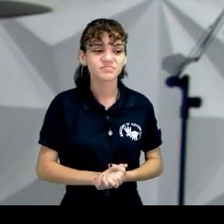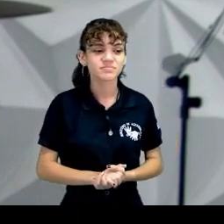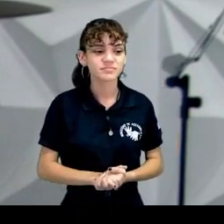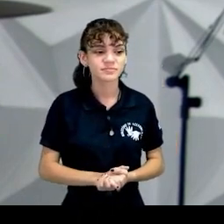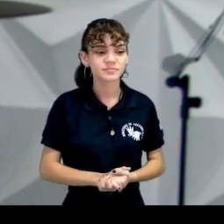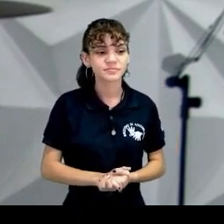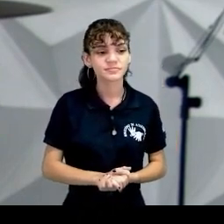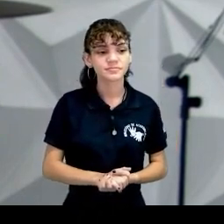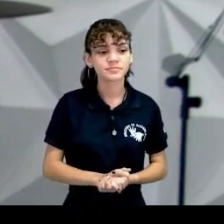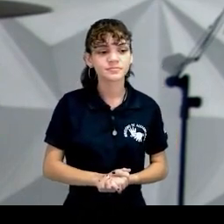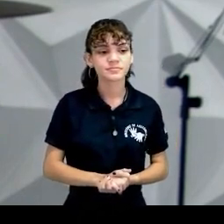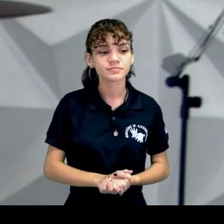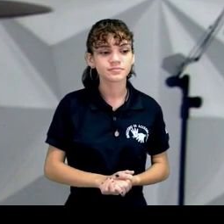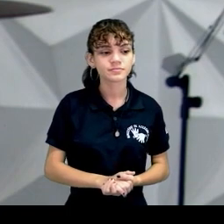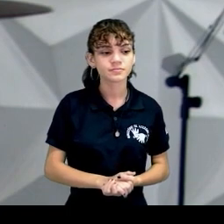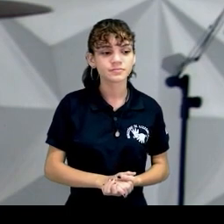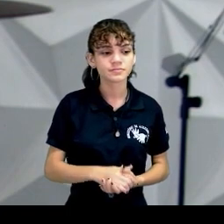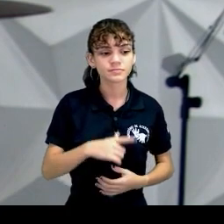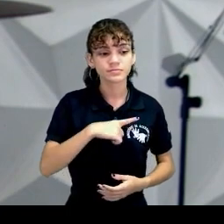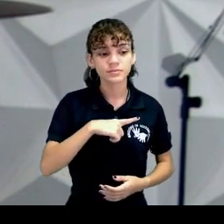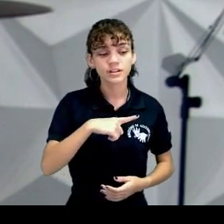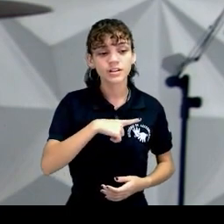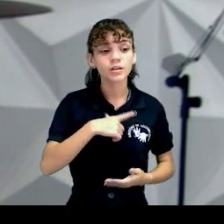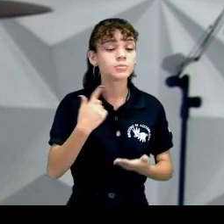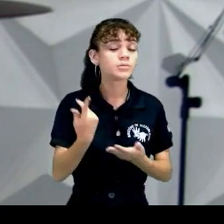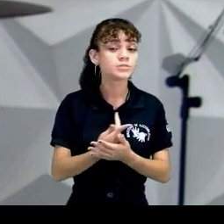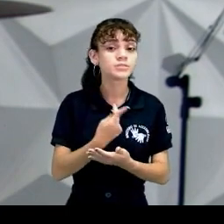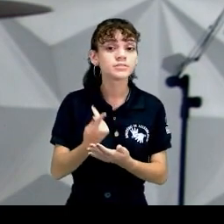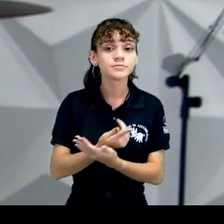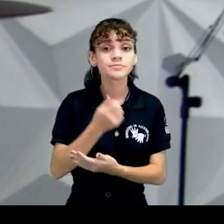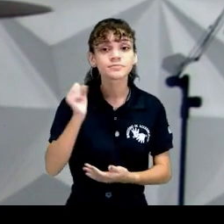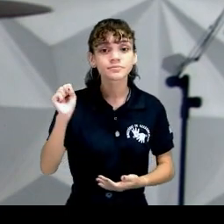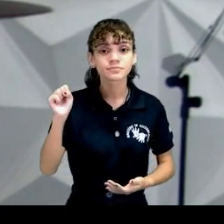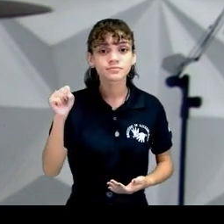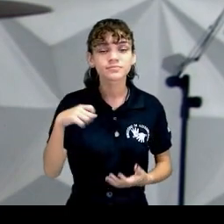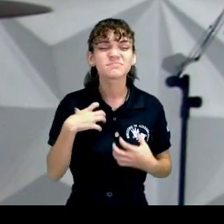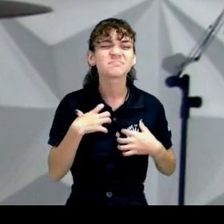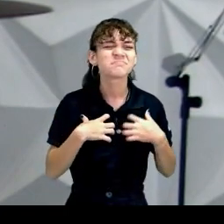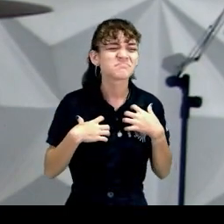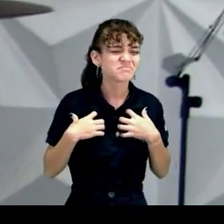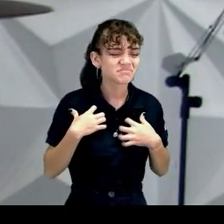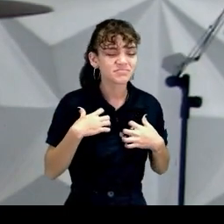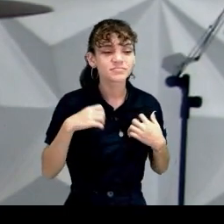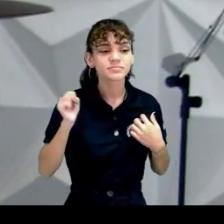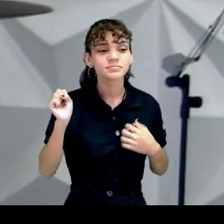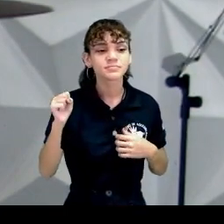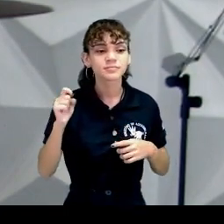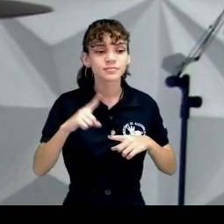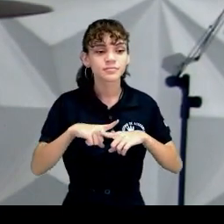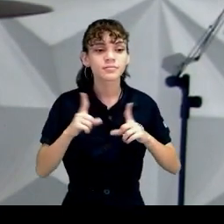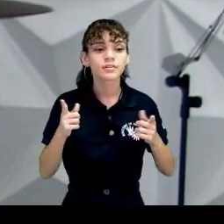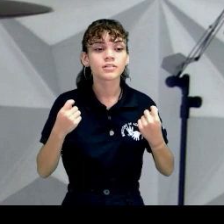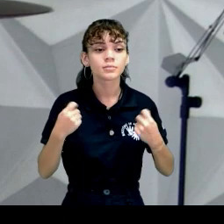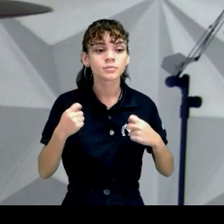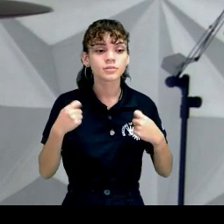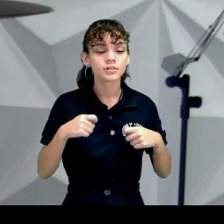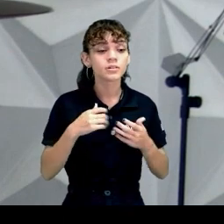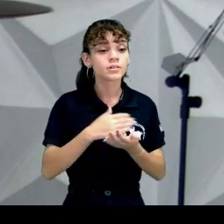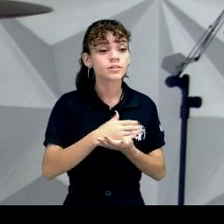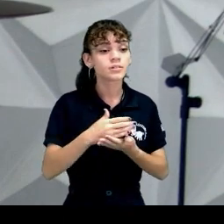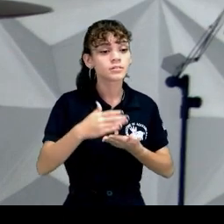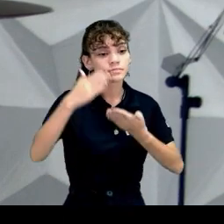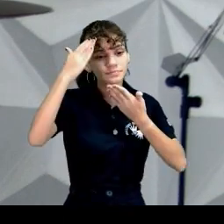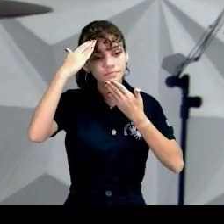precisamos continuar sendo gratos ao Senhor e voltando para adorá-lo, para servi-lo, para buscá-lo. Esse